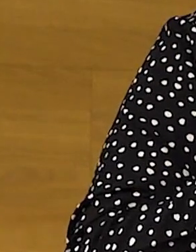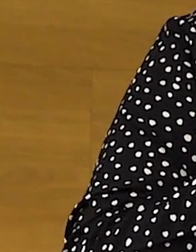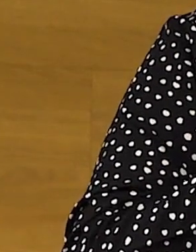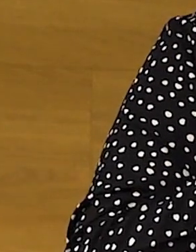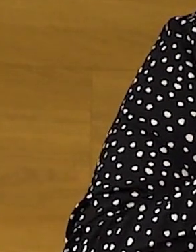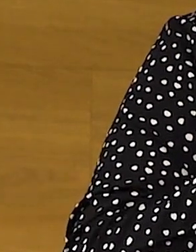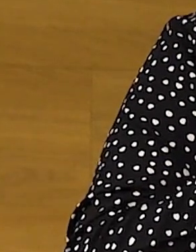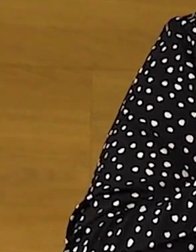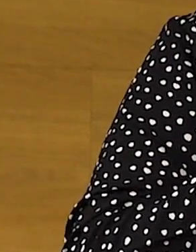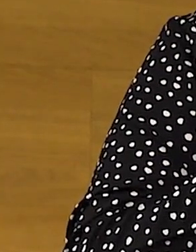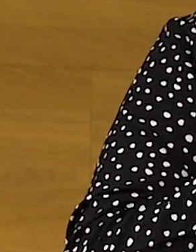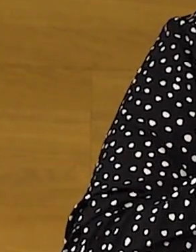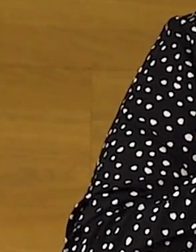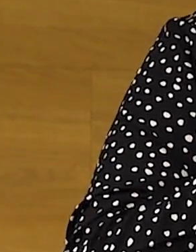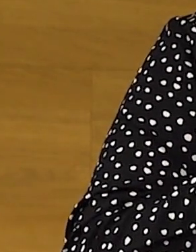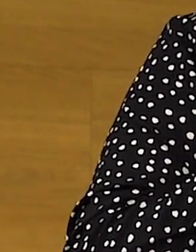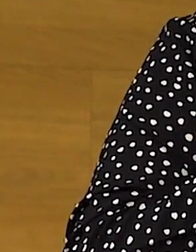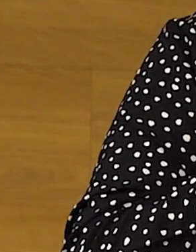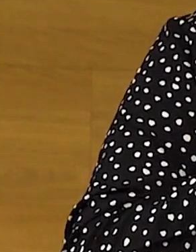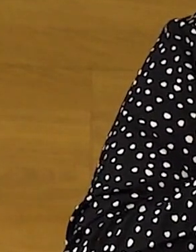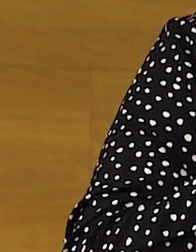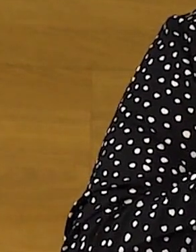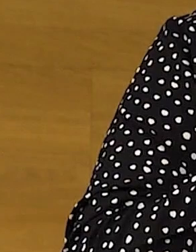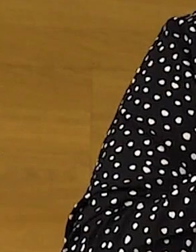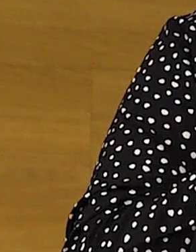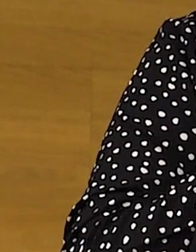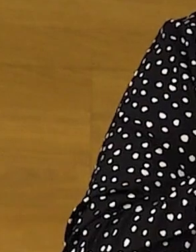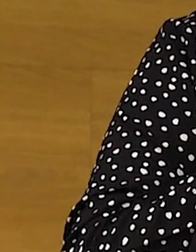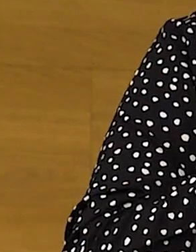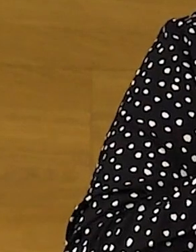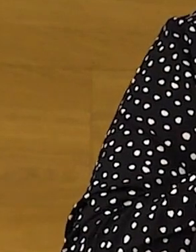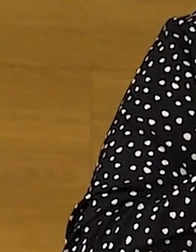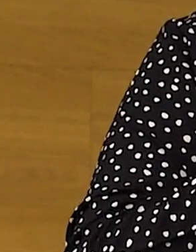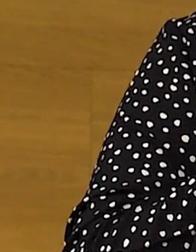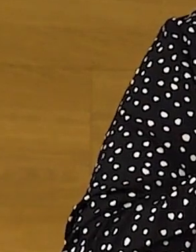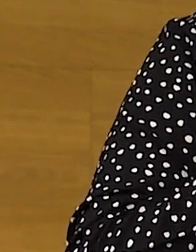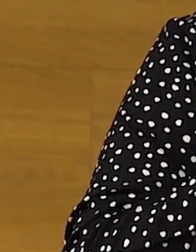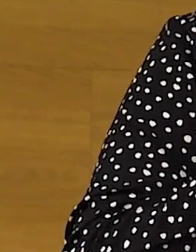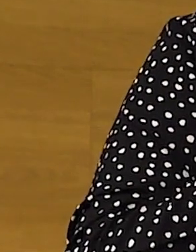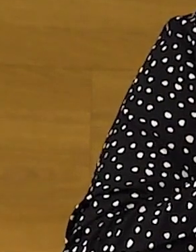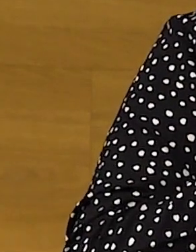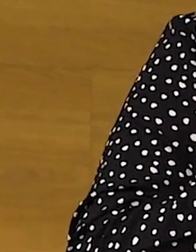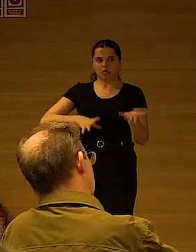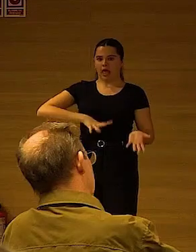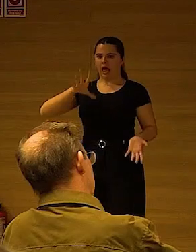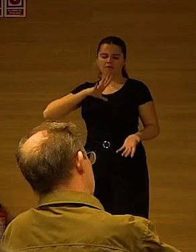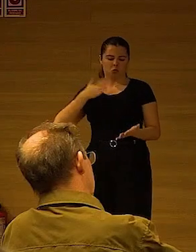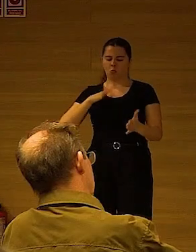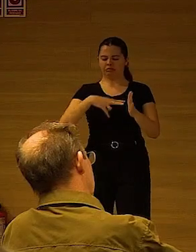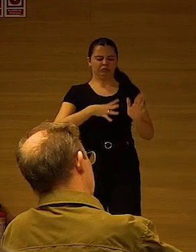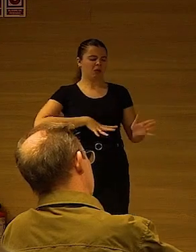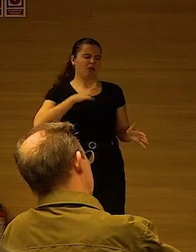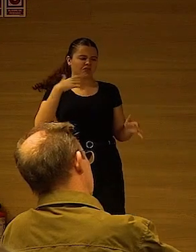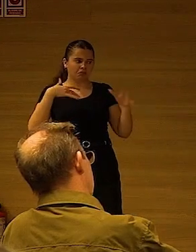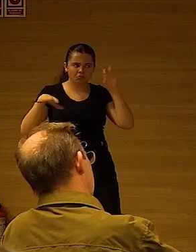aquele trauma que, por exemplo, quem era de uma geração anterior à minha, em colégio, eu ouvia muita gente ter raiva de ler os livros.